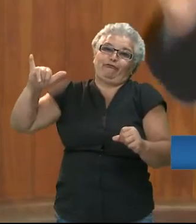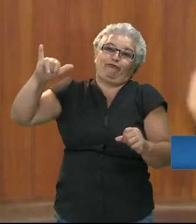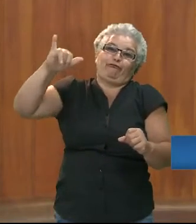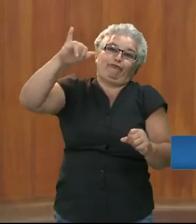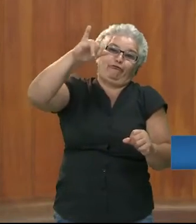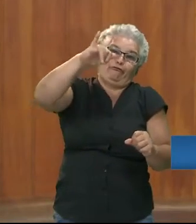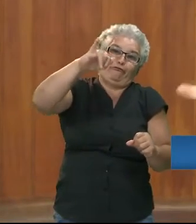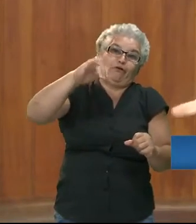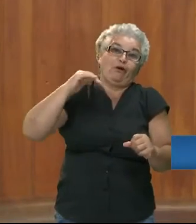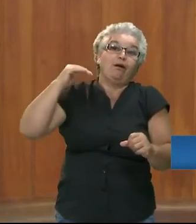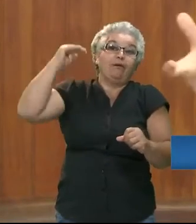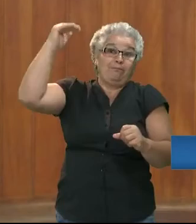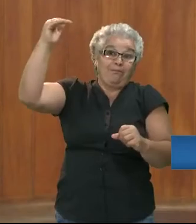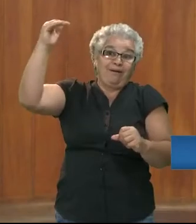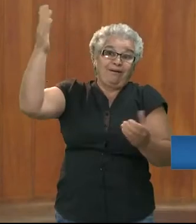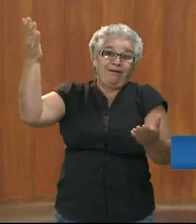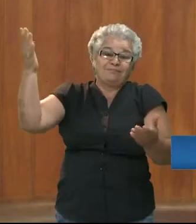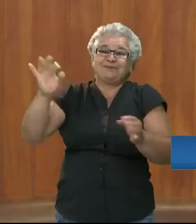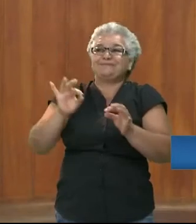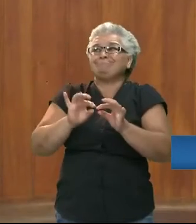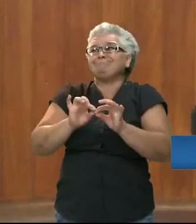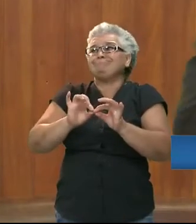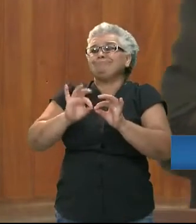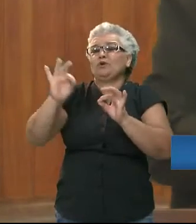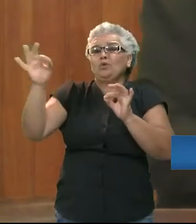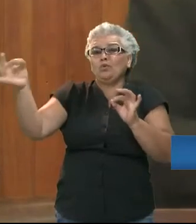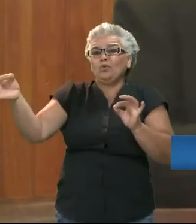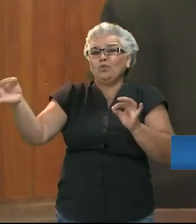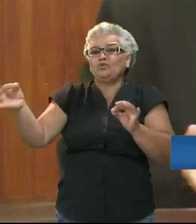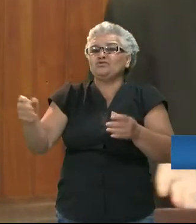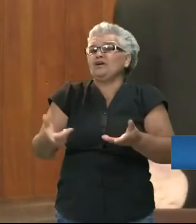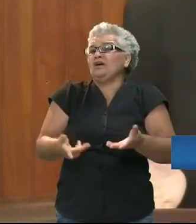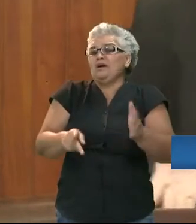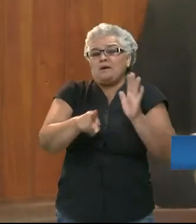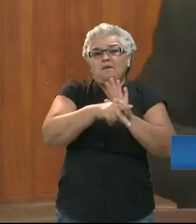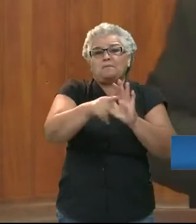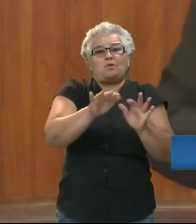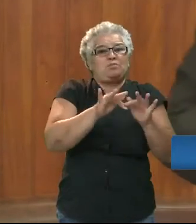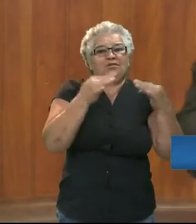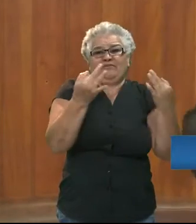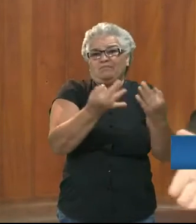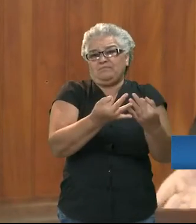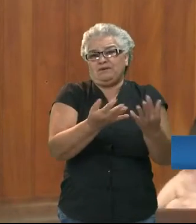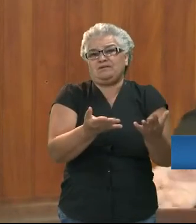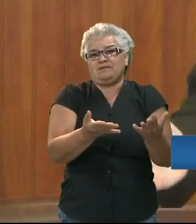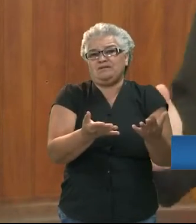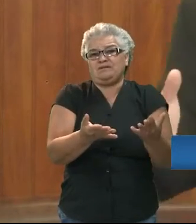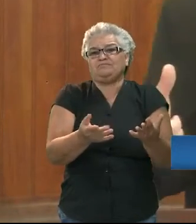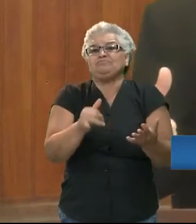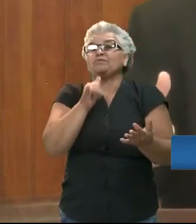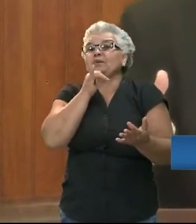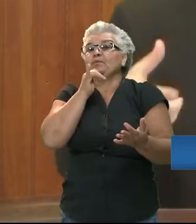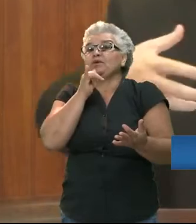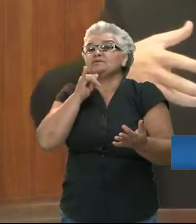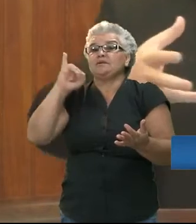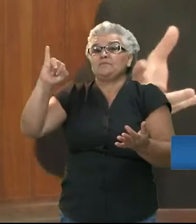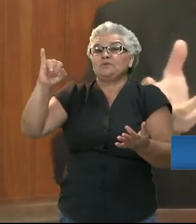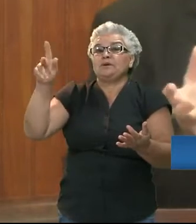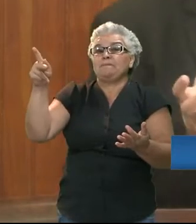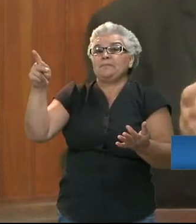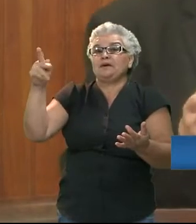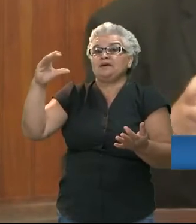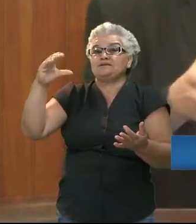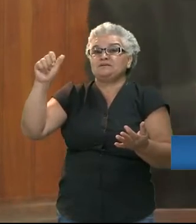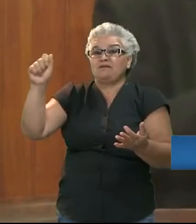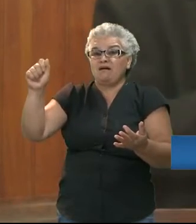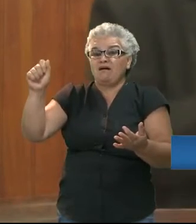aumenta o IGPM. São coisas que estão longe da realidade das famílias. Por exemplo, o IPCA vai trabalhar com um espectro